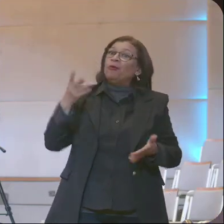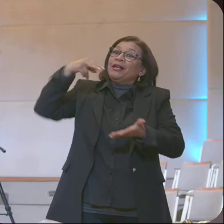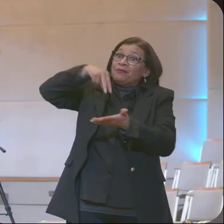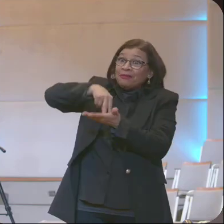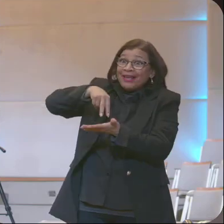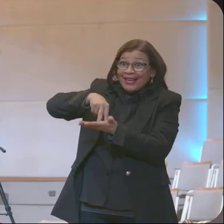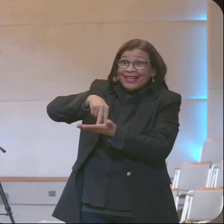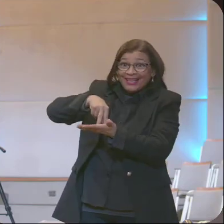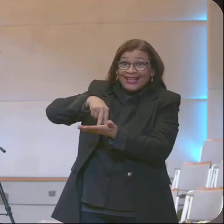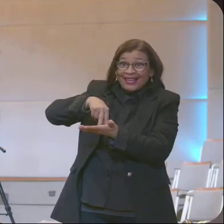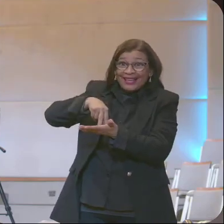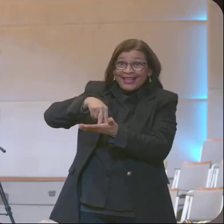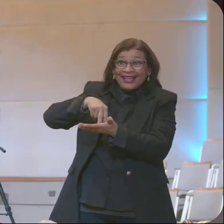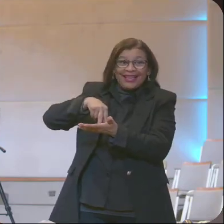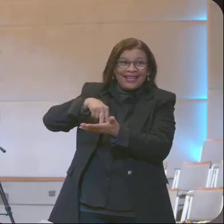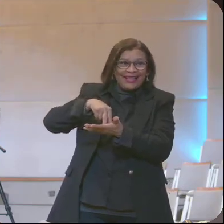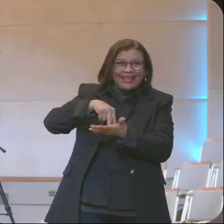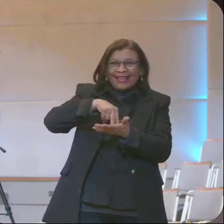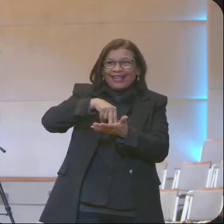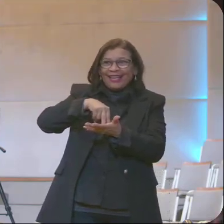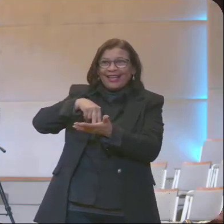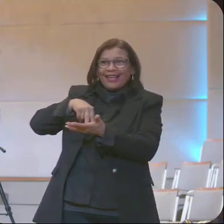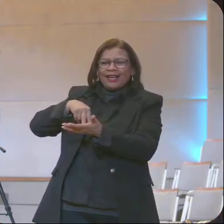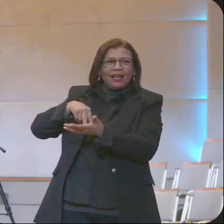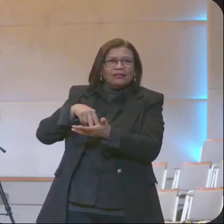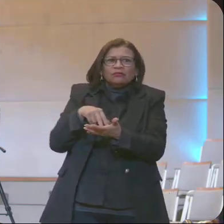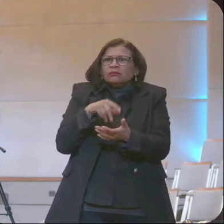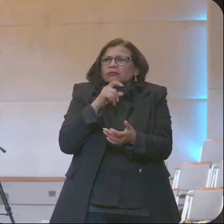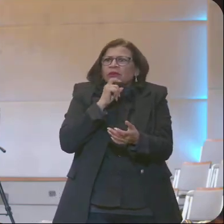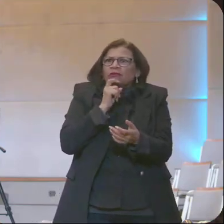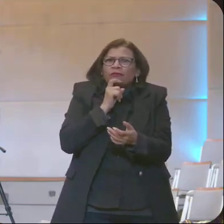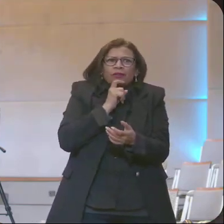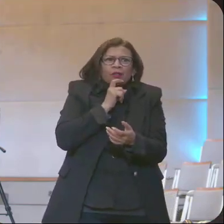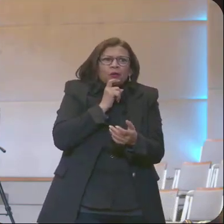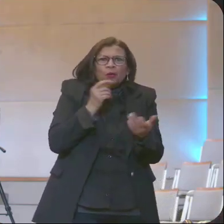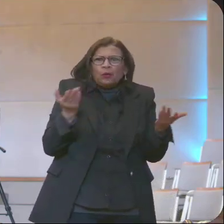pé? Cumprimenta o irmão que está do seu lado, está meio frio, né?